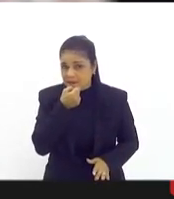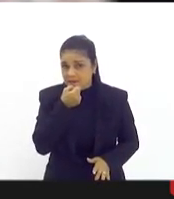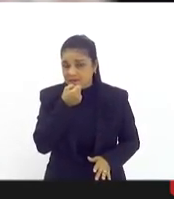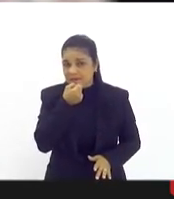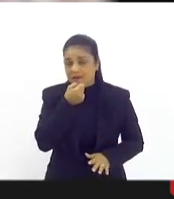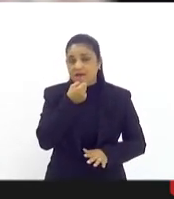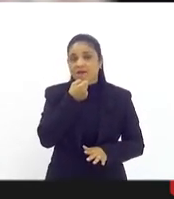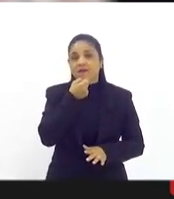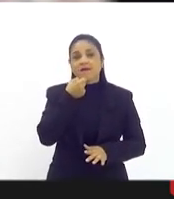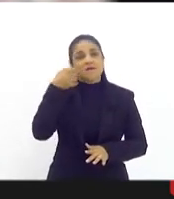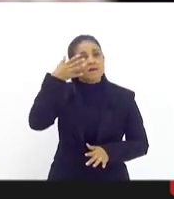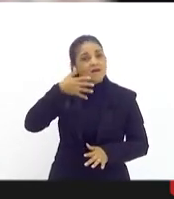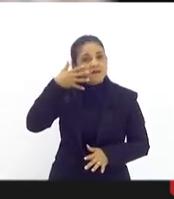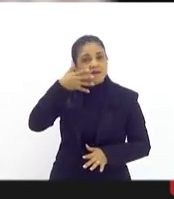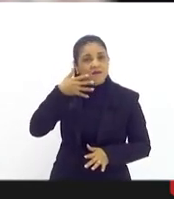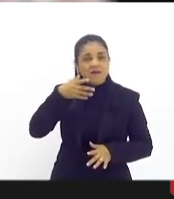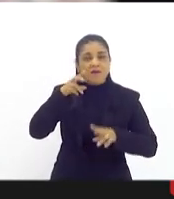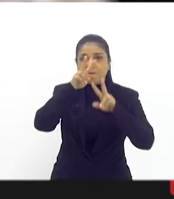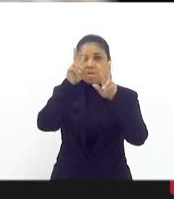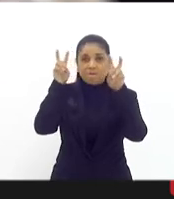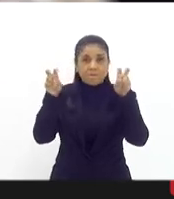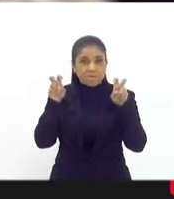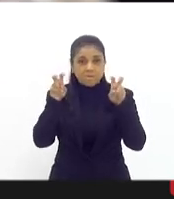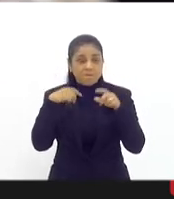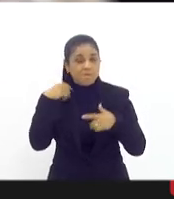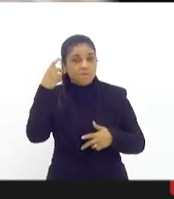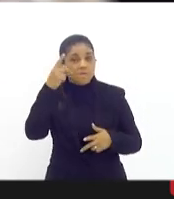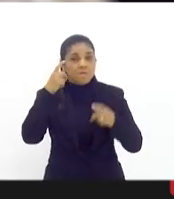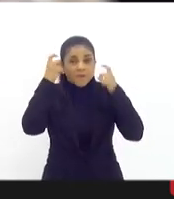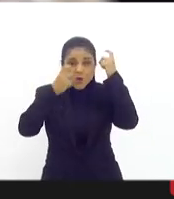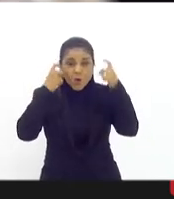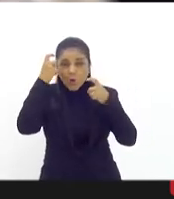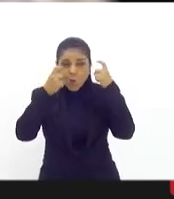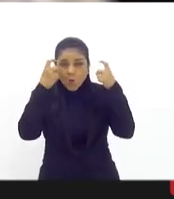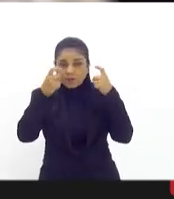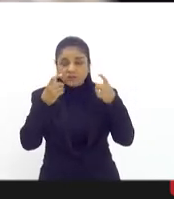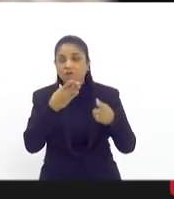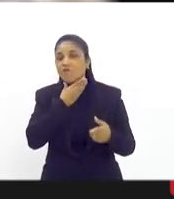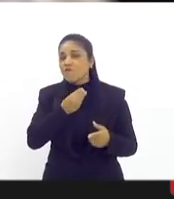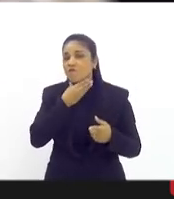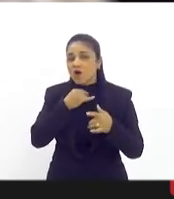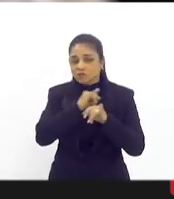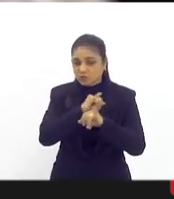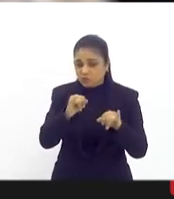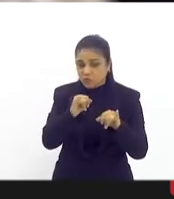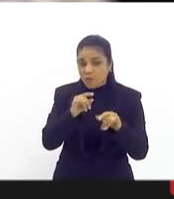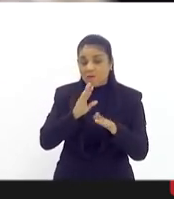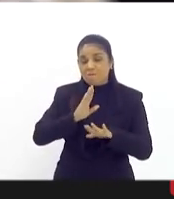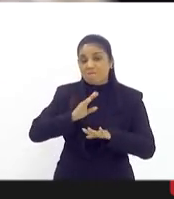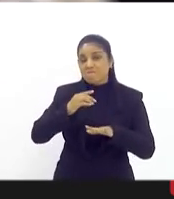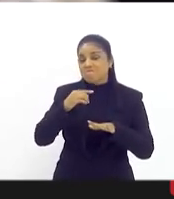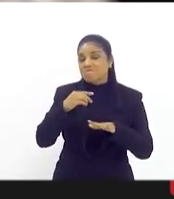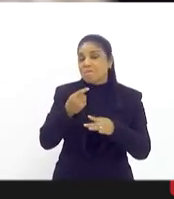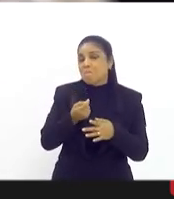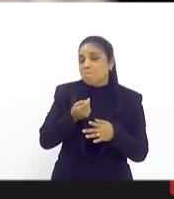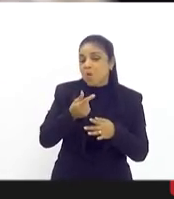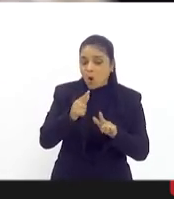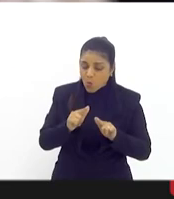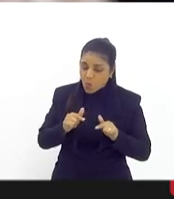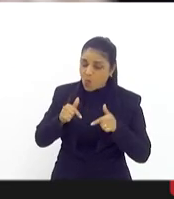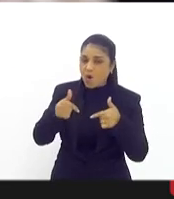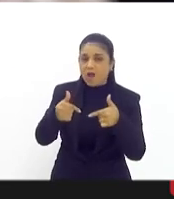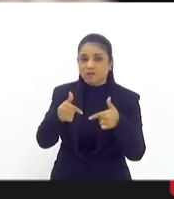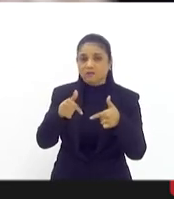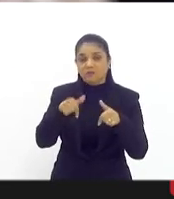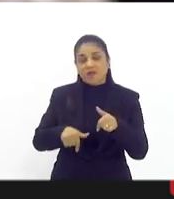a preocupação com as fake news, mas não se faz efetivamente muita coisa. Por isso que a gente é o país que mais se preocupa e o país que mais